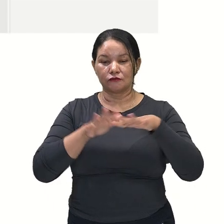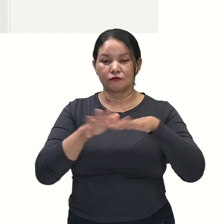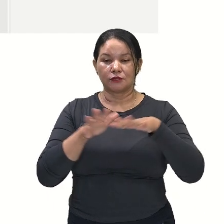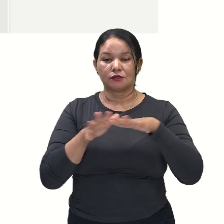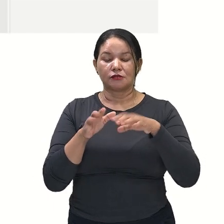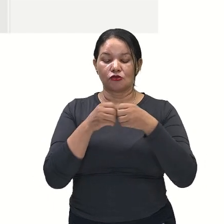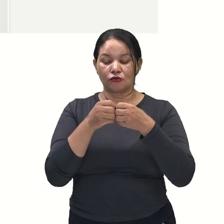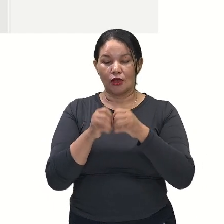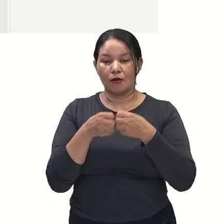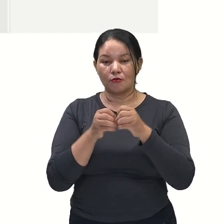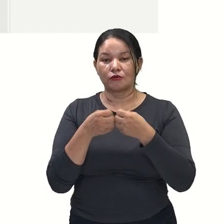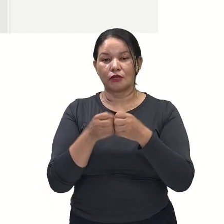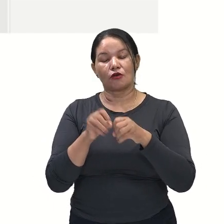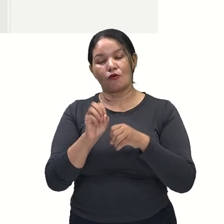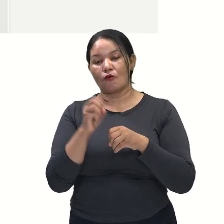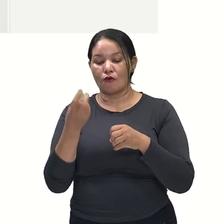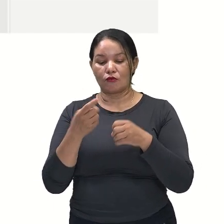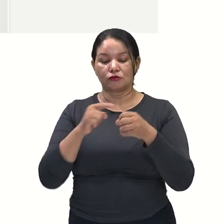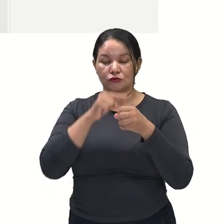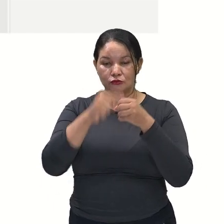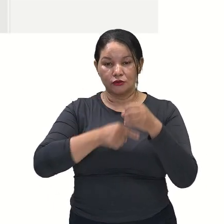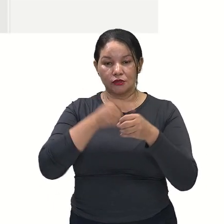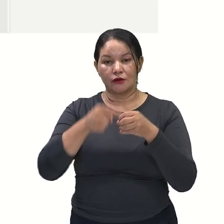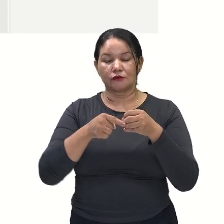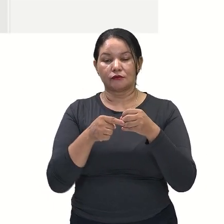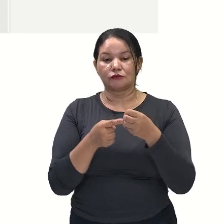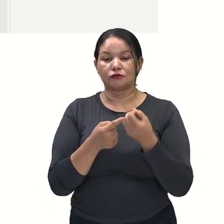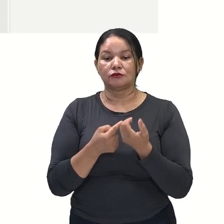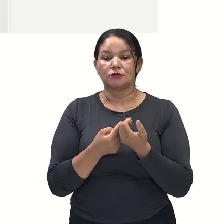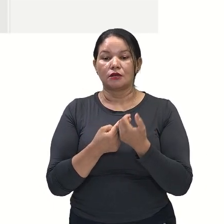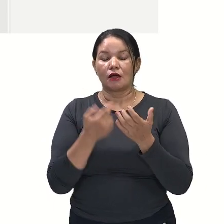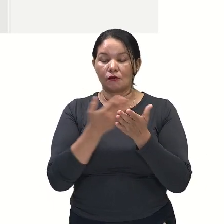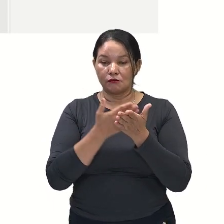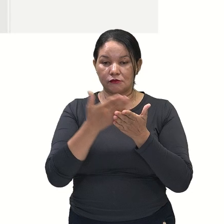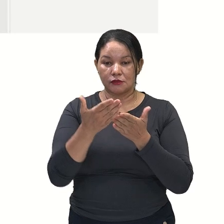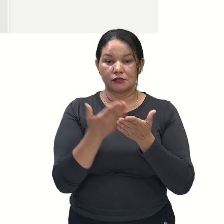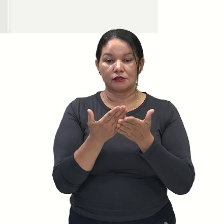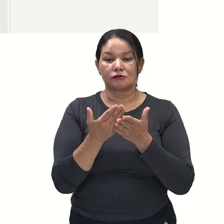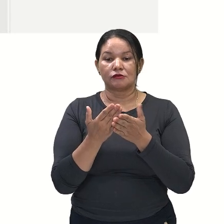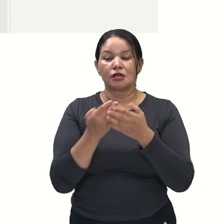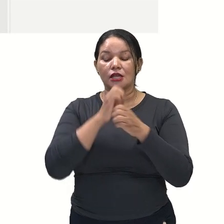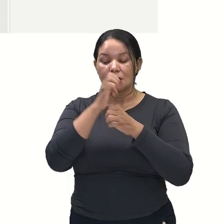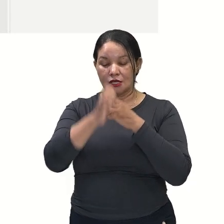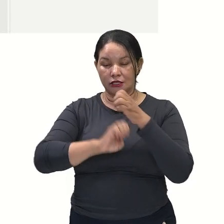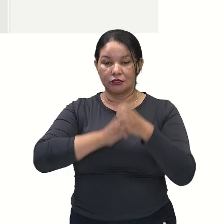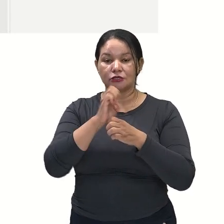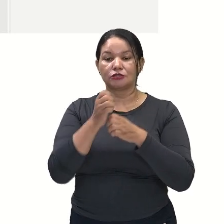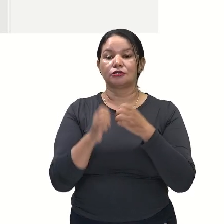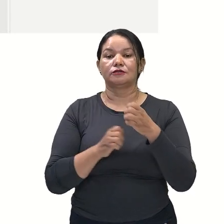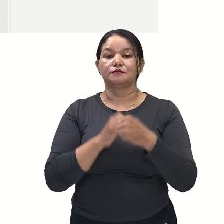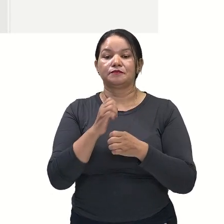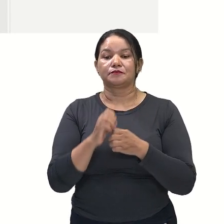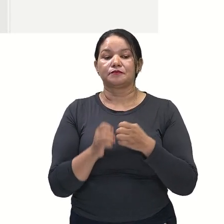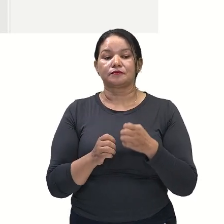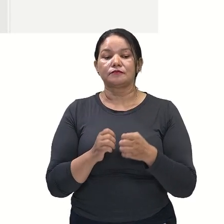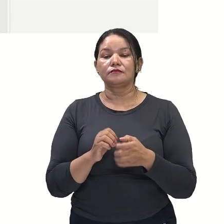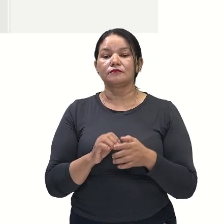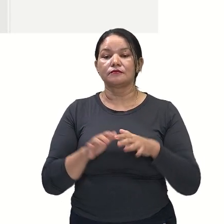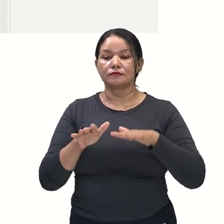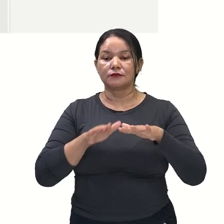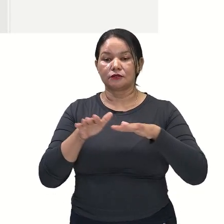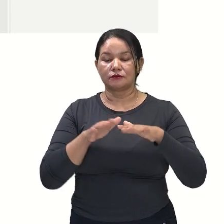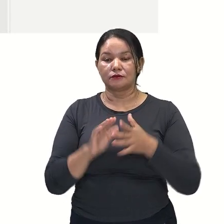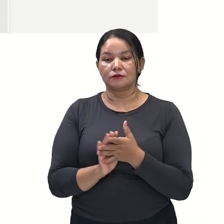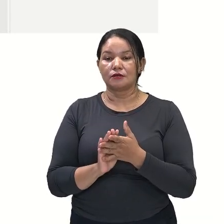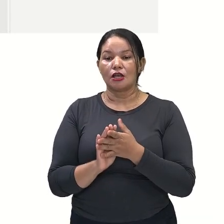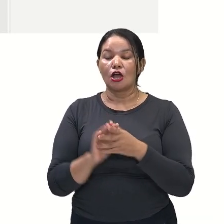das moléculas ou dos átomos, ou seja, a partir da energia cinética. E aí nós temos as